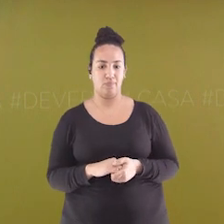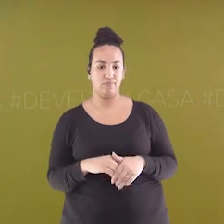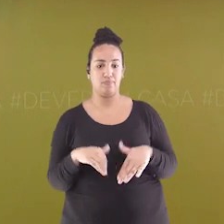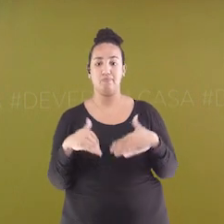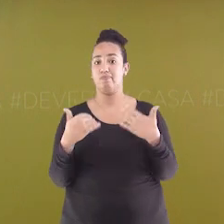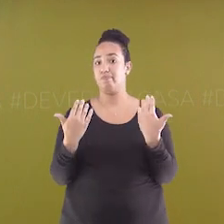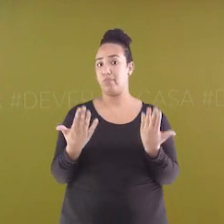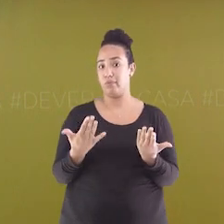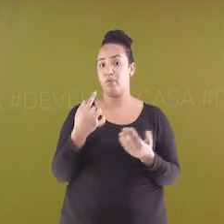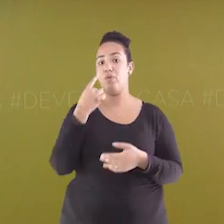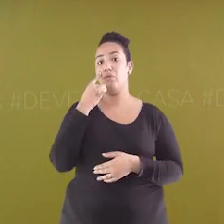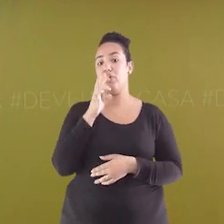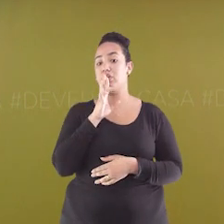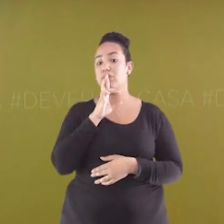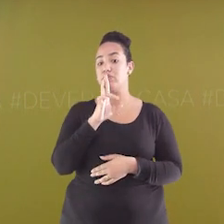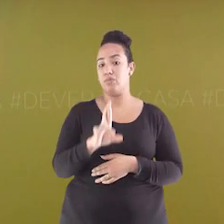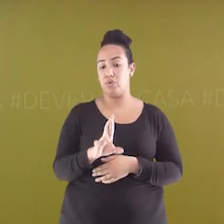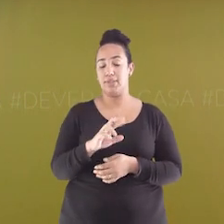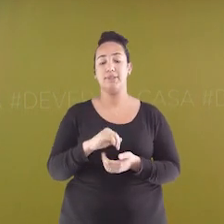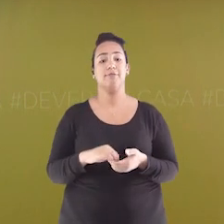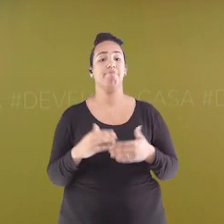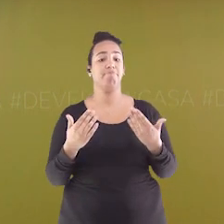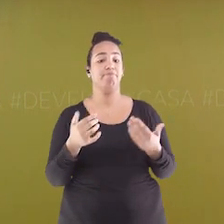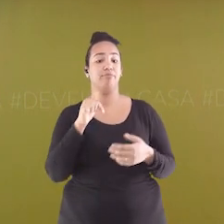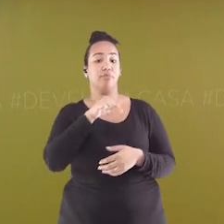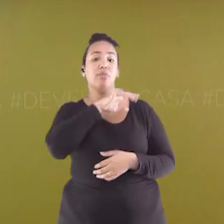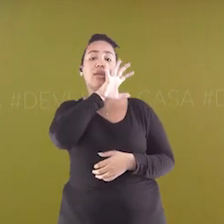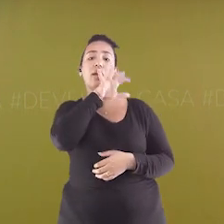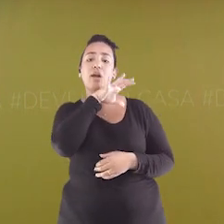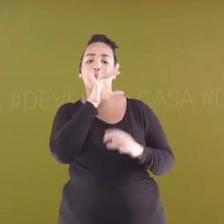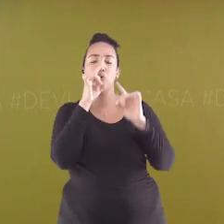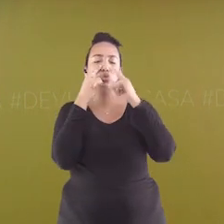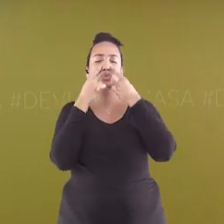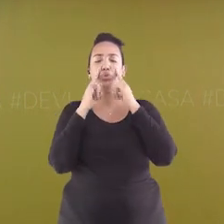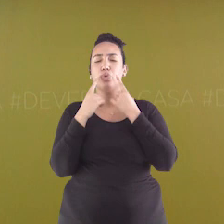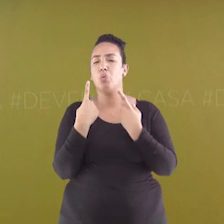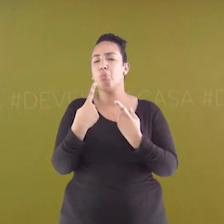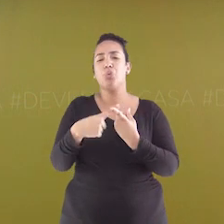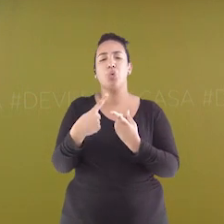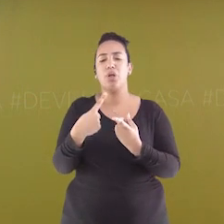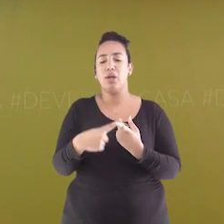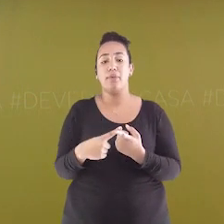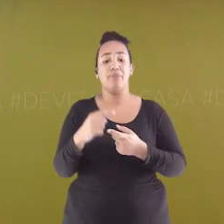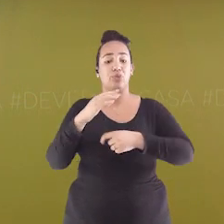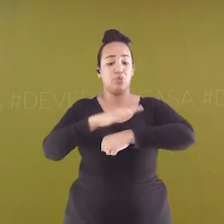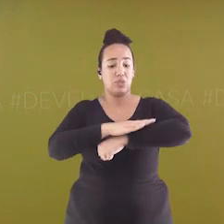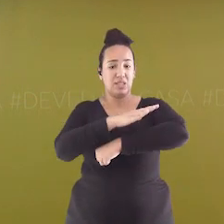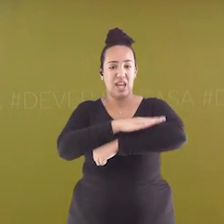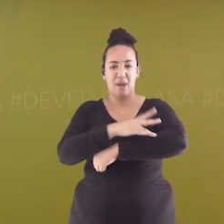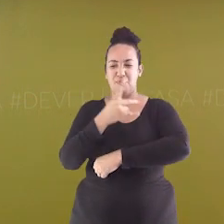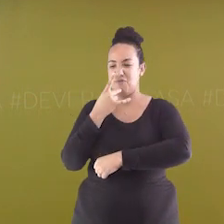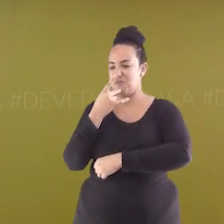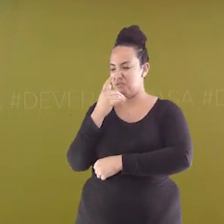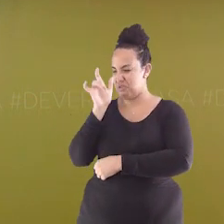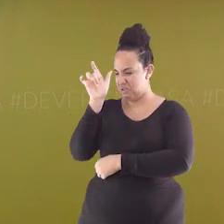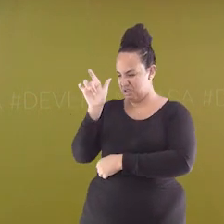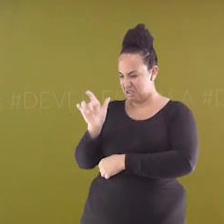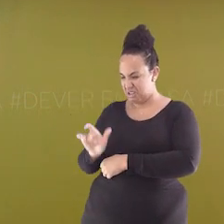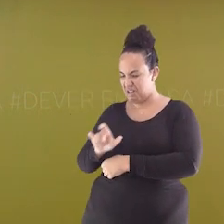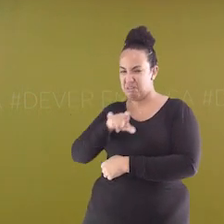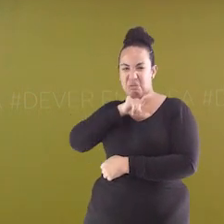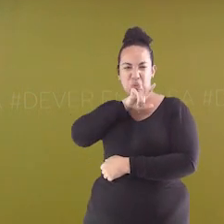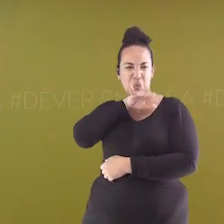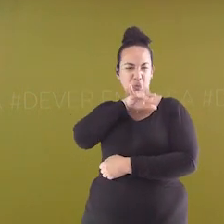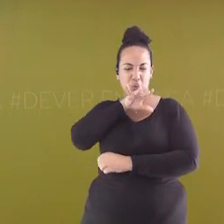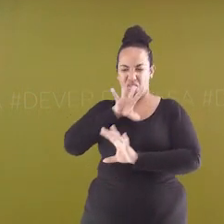Bom, por que que ele chorou? Vamos ver. A coisa escamosa chorou porque o sapo Jove falou que ele era uma